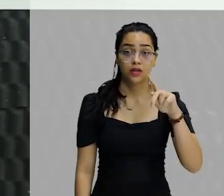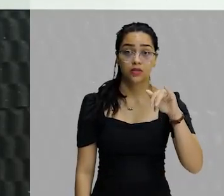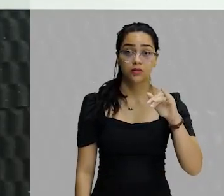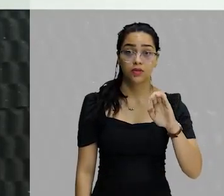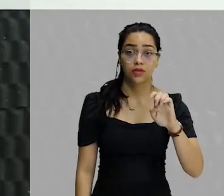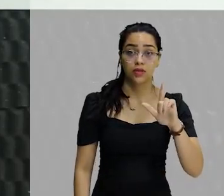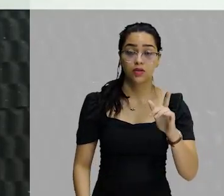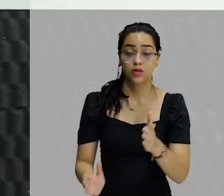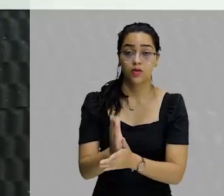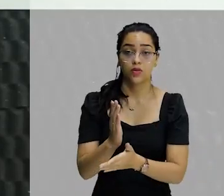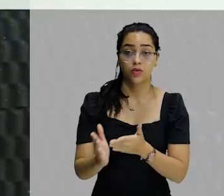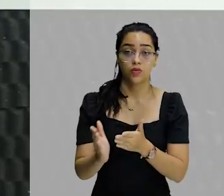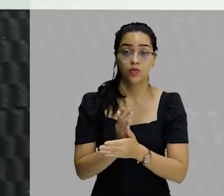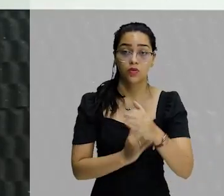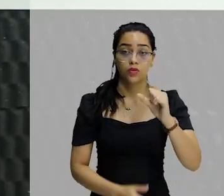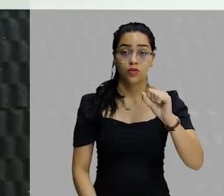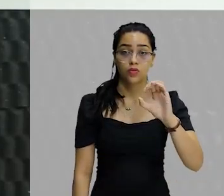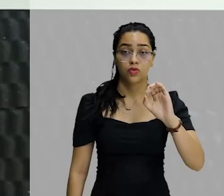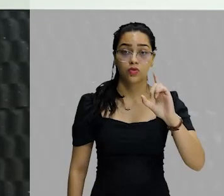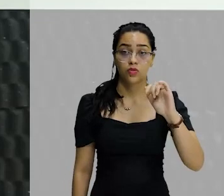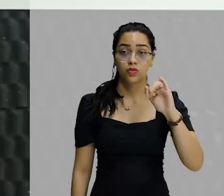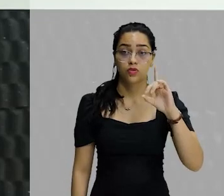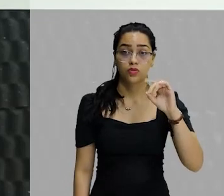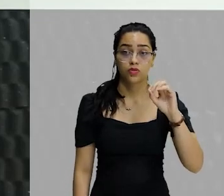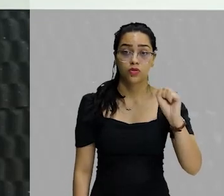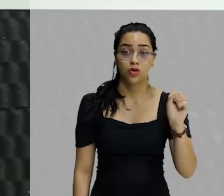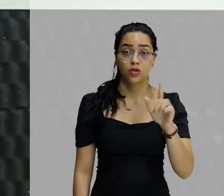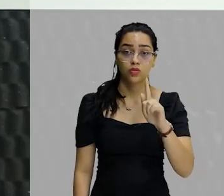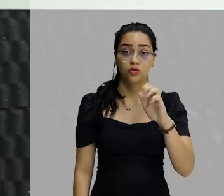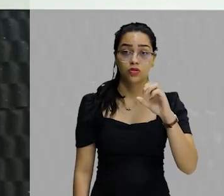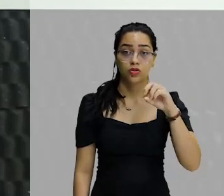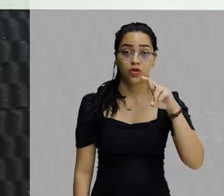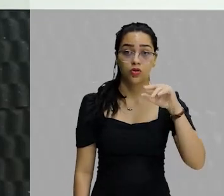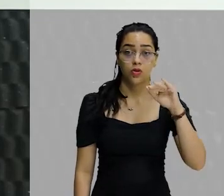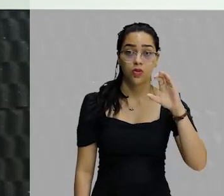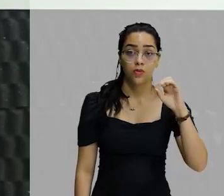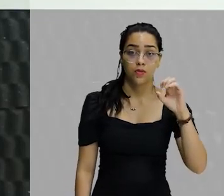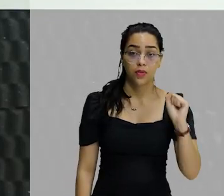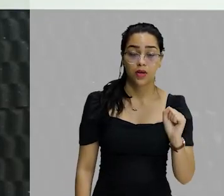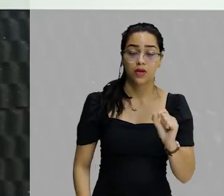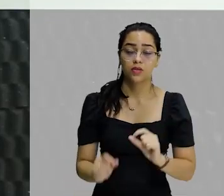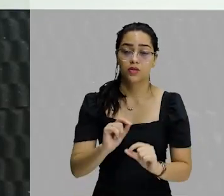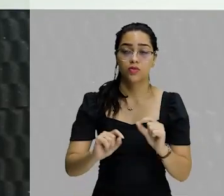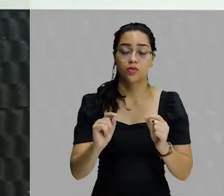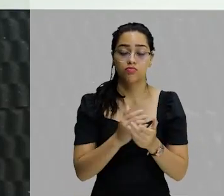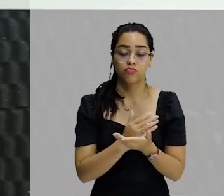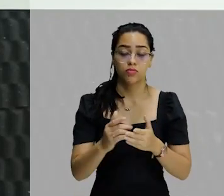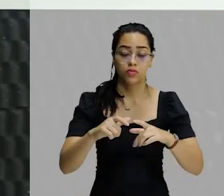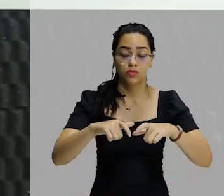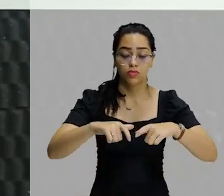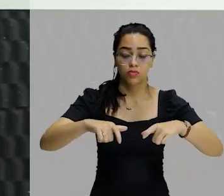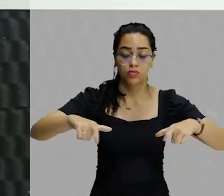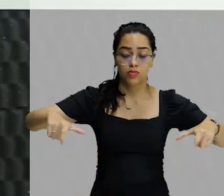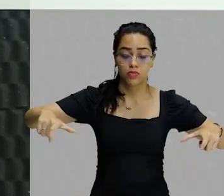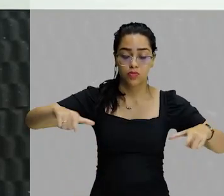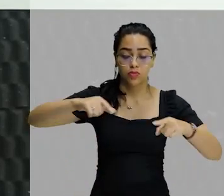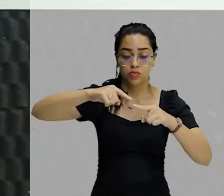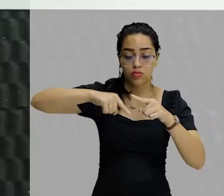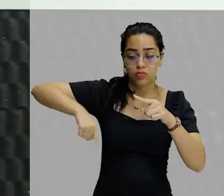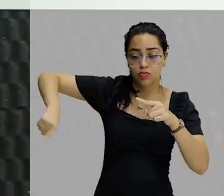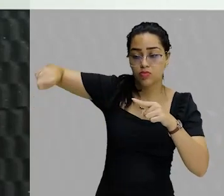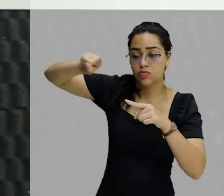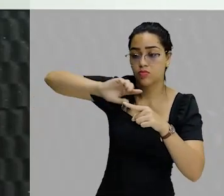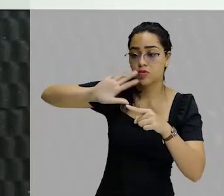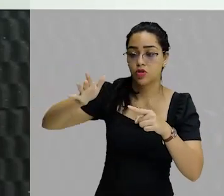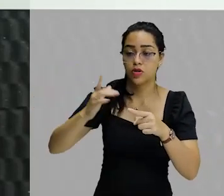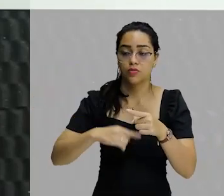alguns sólidos geométricos, começando com os corpos redondos. A gente já falou aqui do cilindro, né? Já